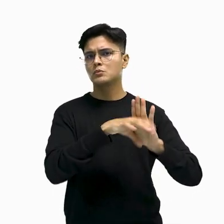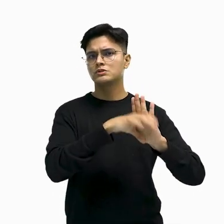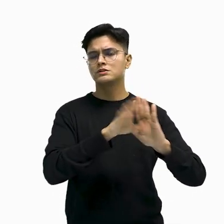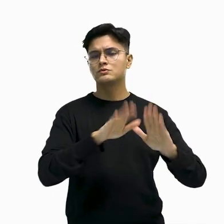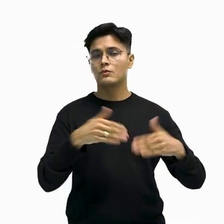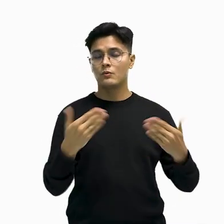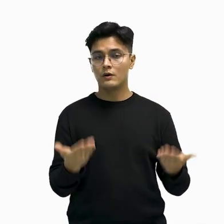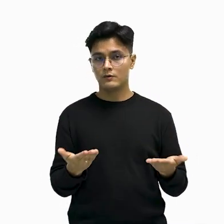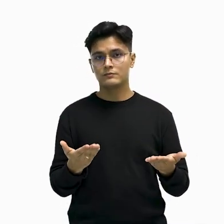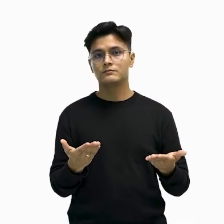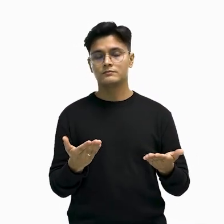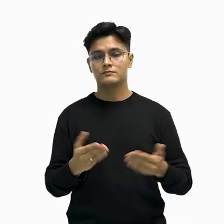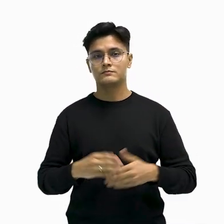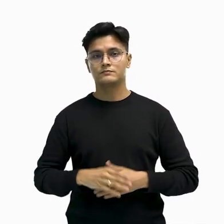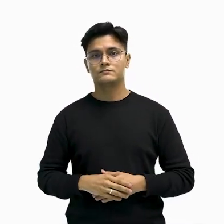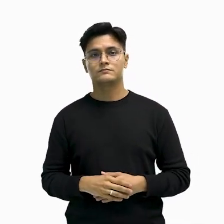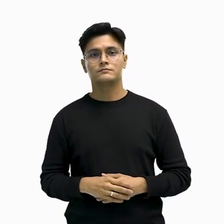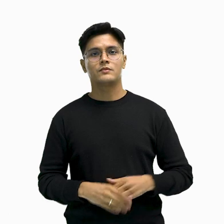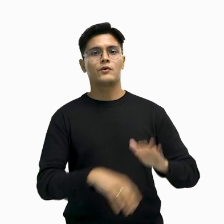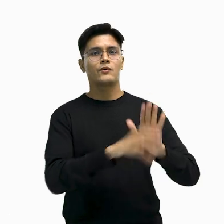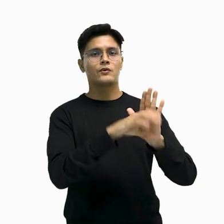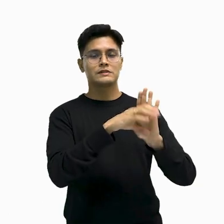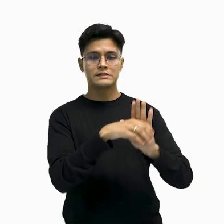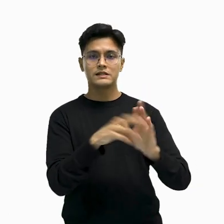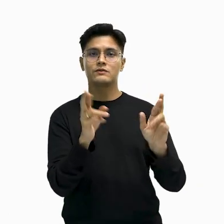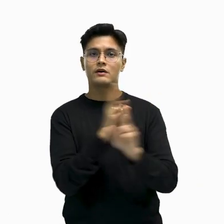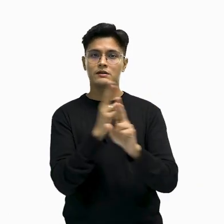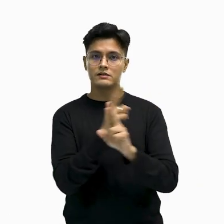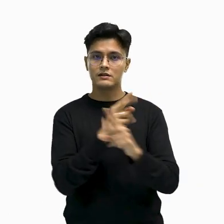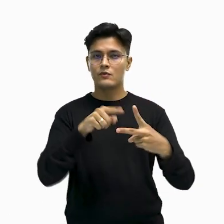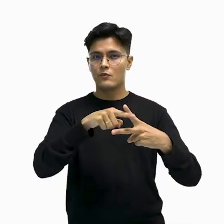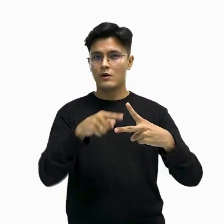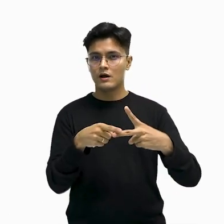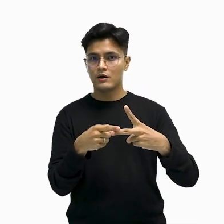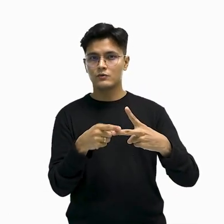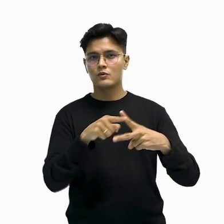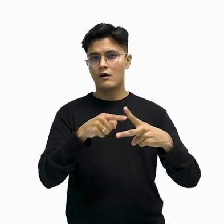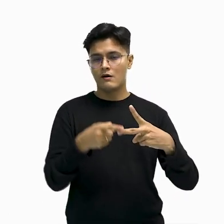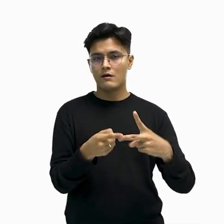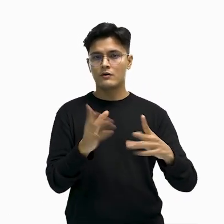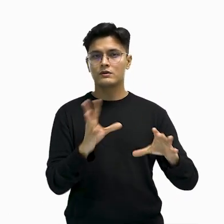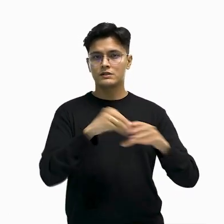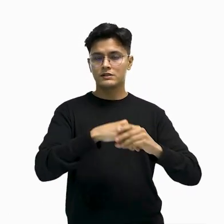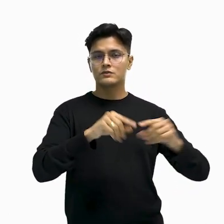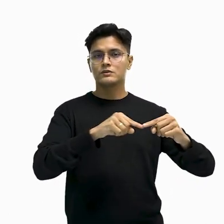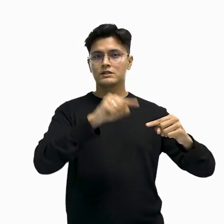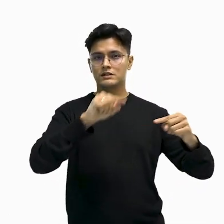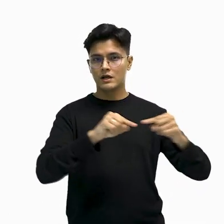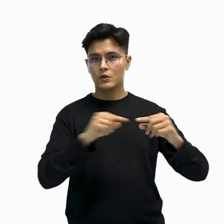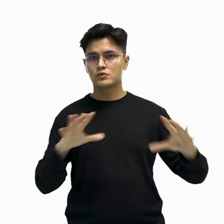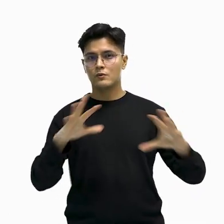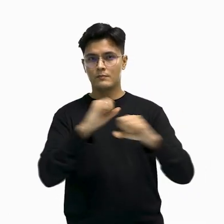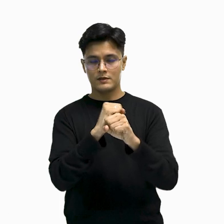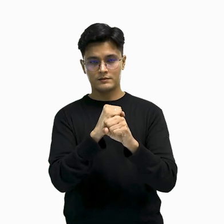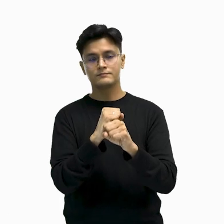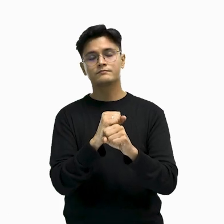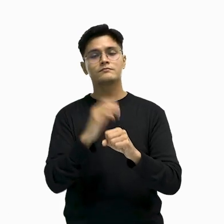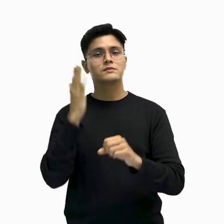A definição sobre o somatório dos ângulos internos de um triângulo, que nós sabemos